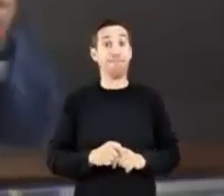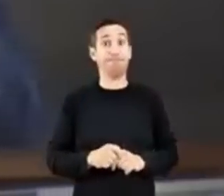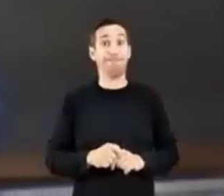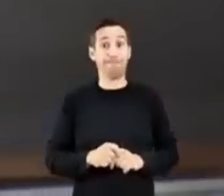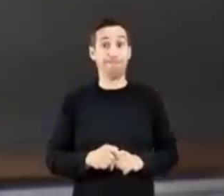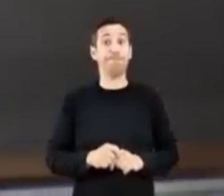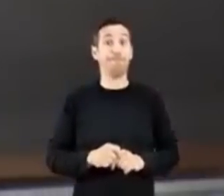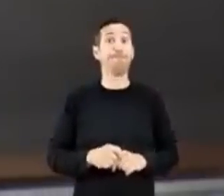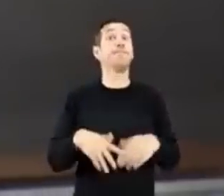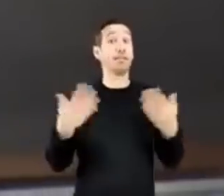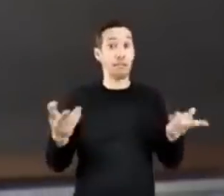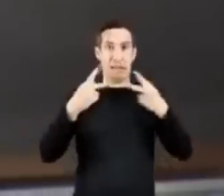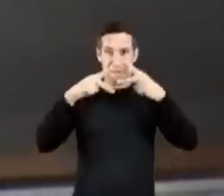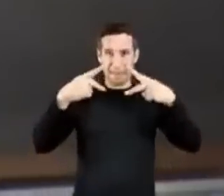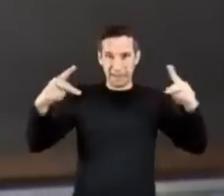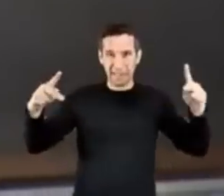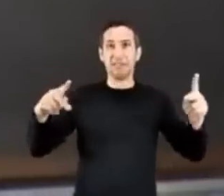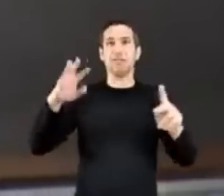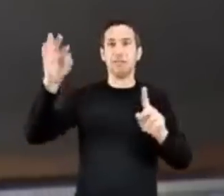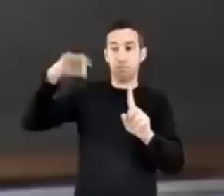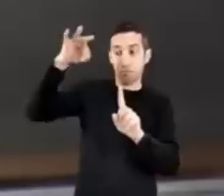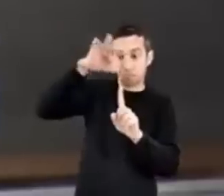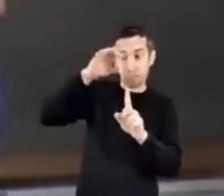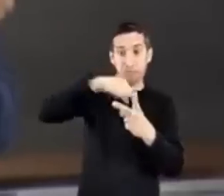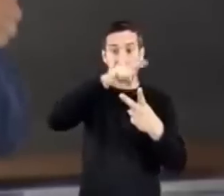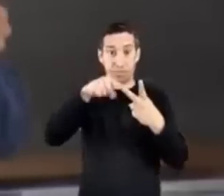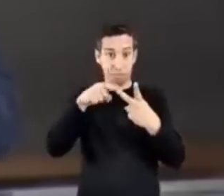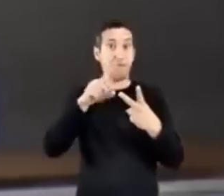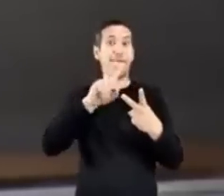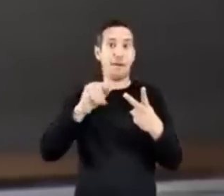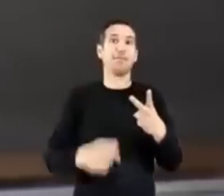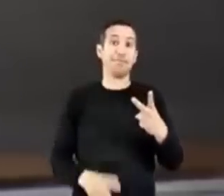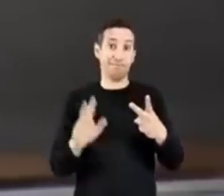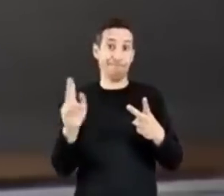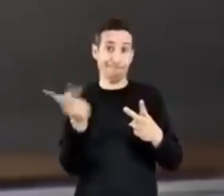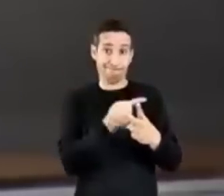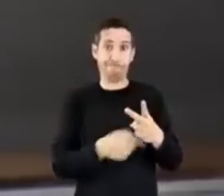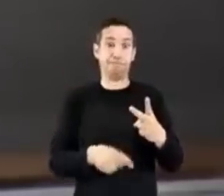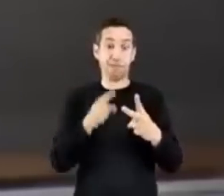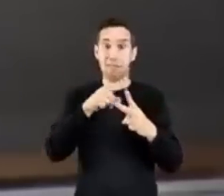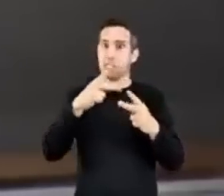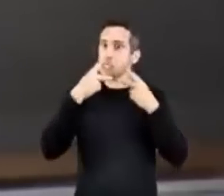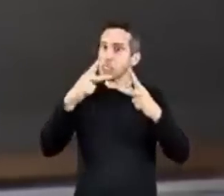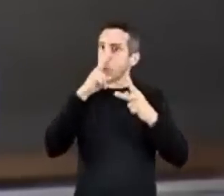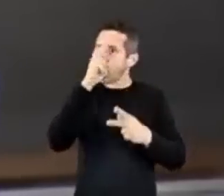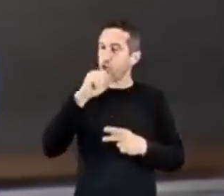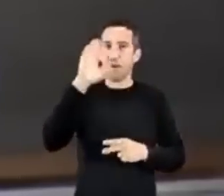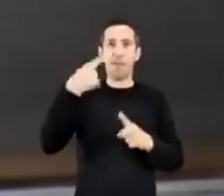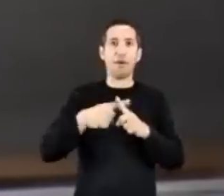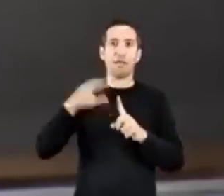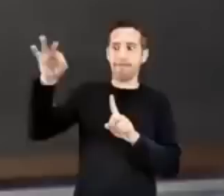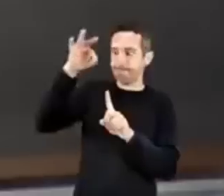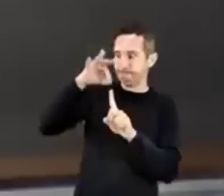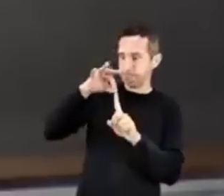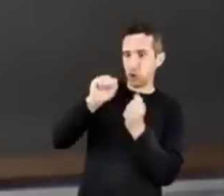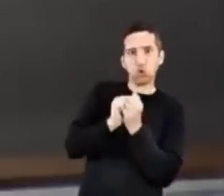pregação do evangelho derramamento do espírito santo E aí a pregação vai com mais força até chegar no nível